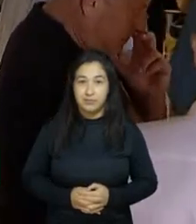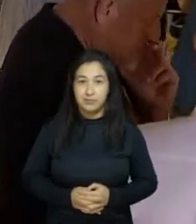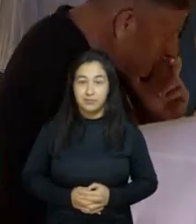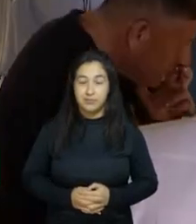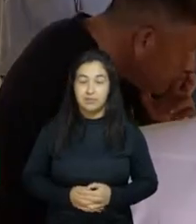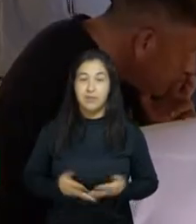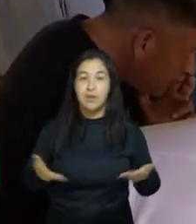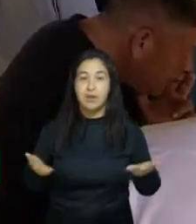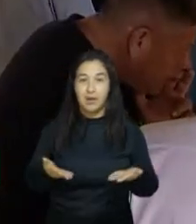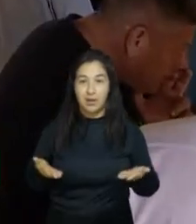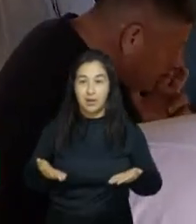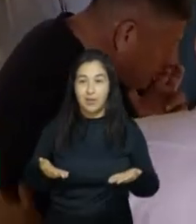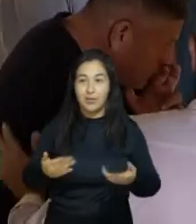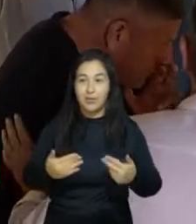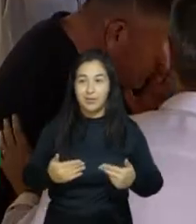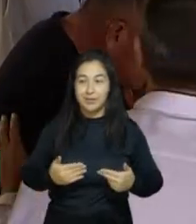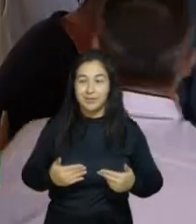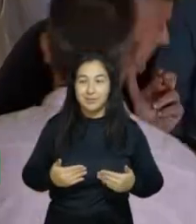Passamos